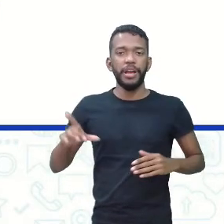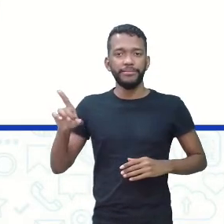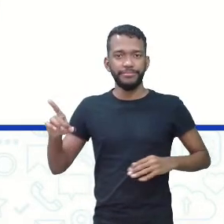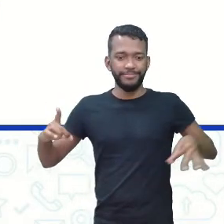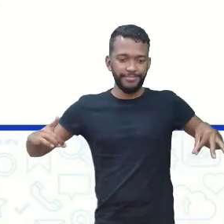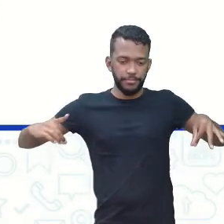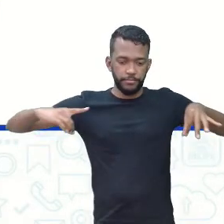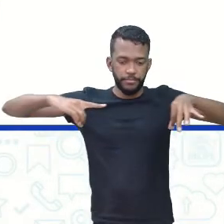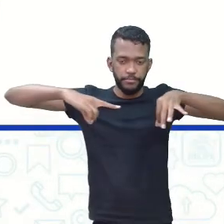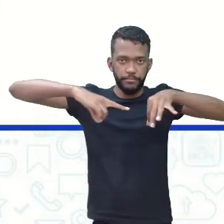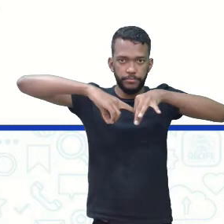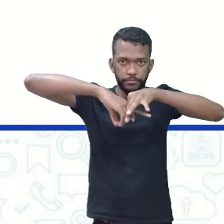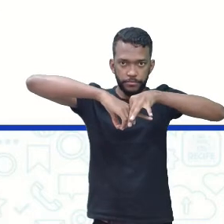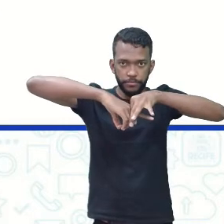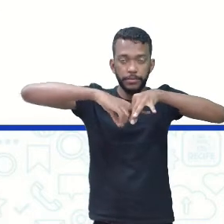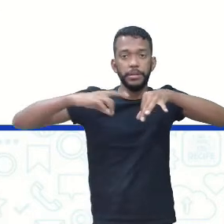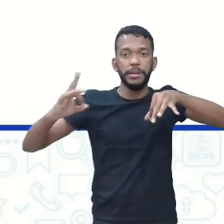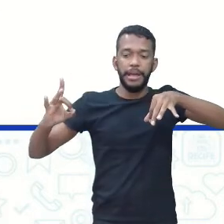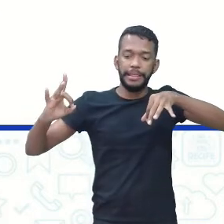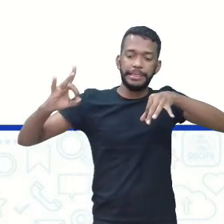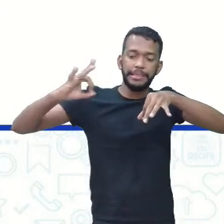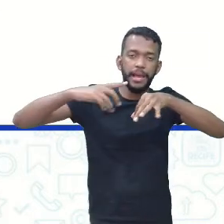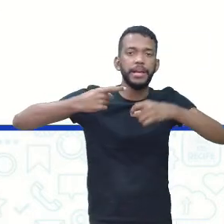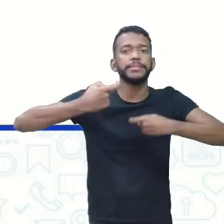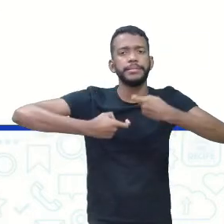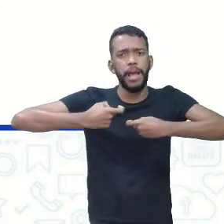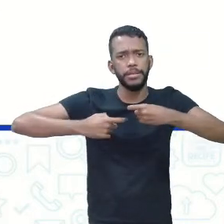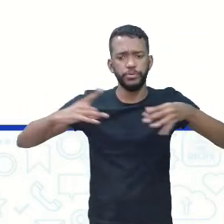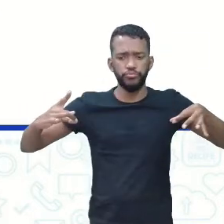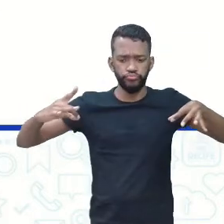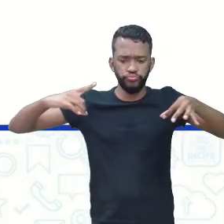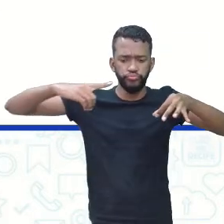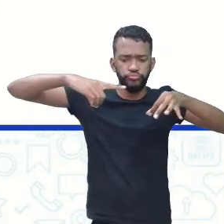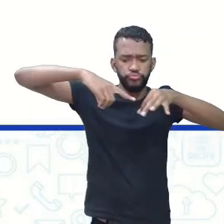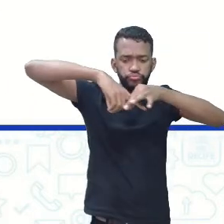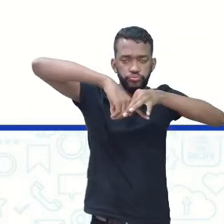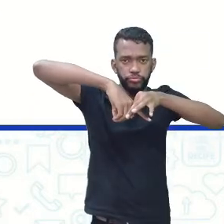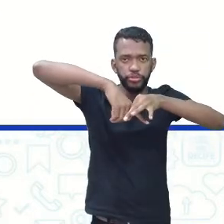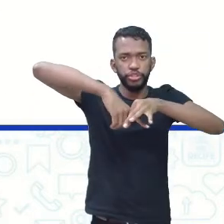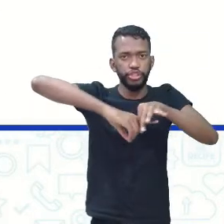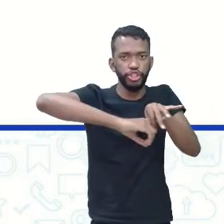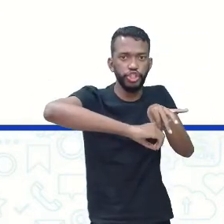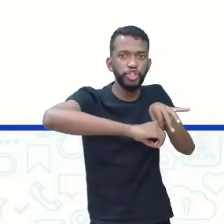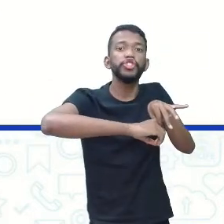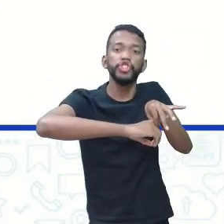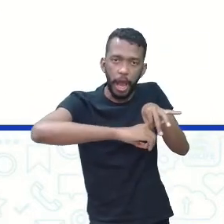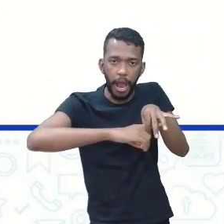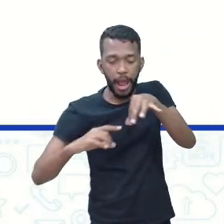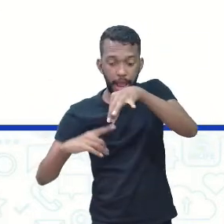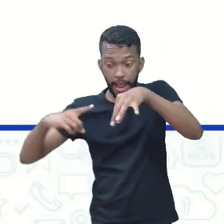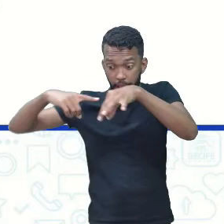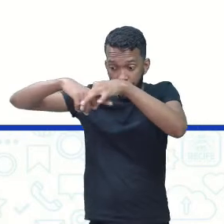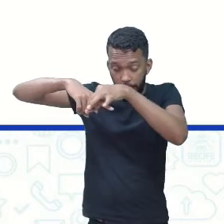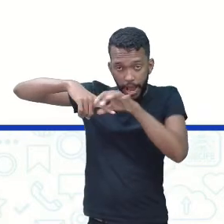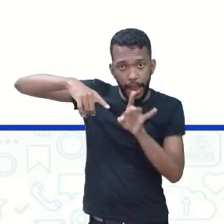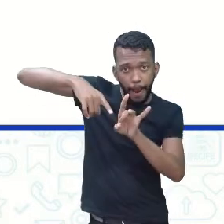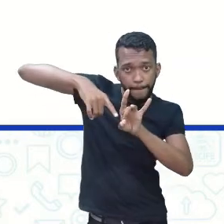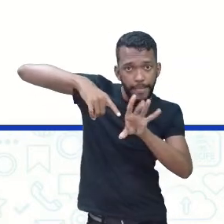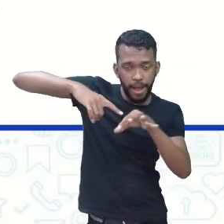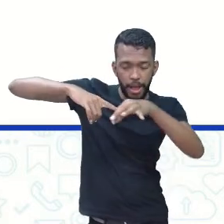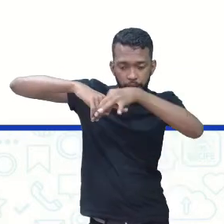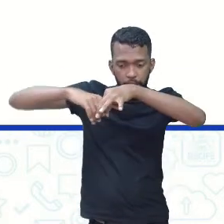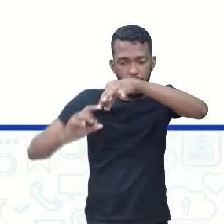momento da fecundação ou relação sexual. E a fecundação vai ocorrer no interior do sistema